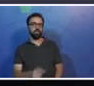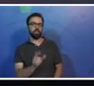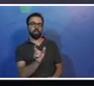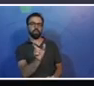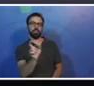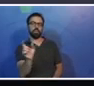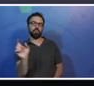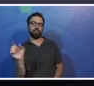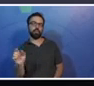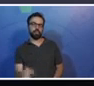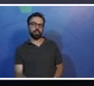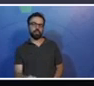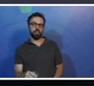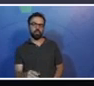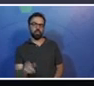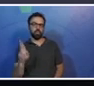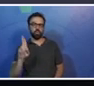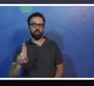C cedilha?